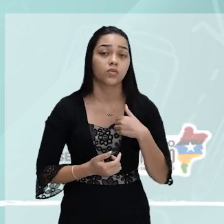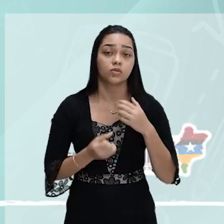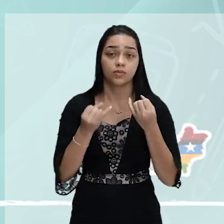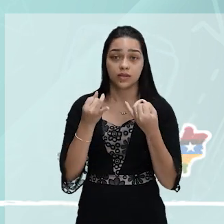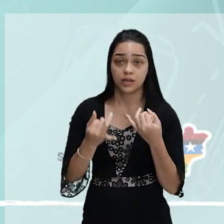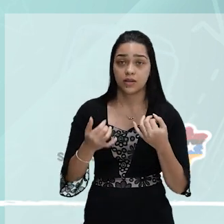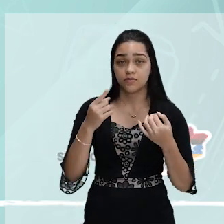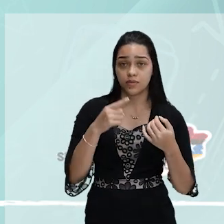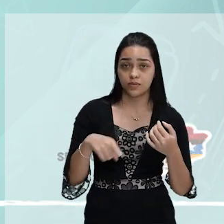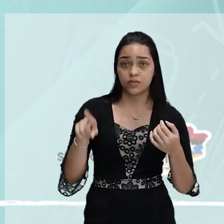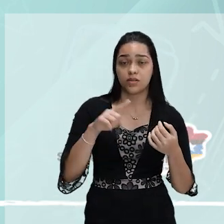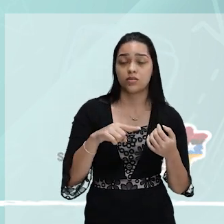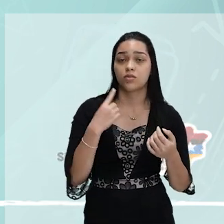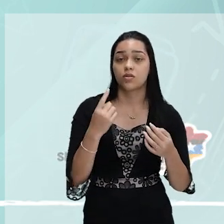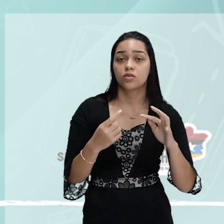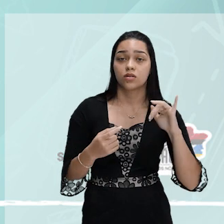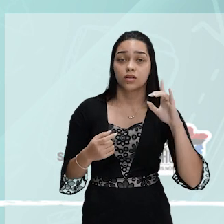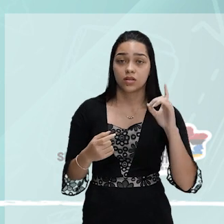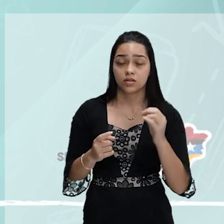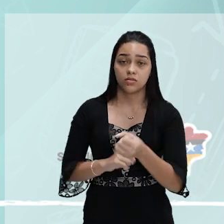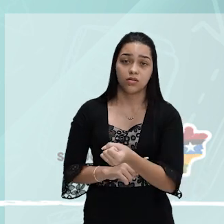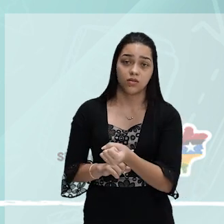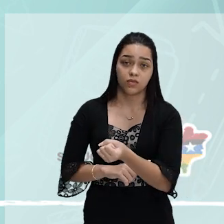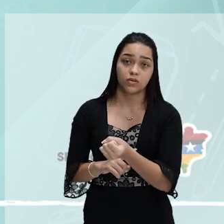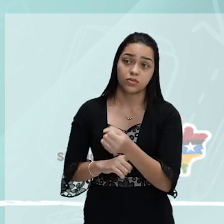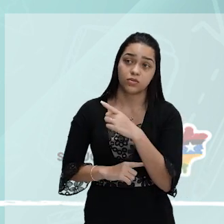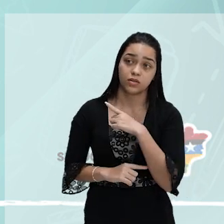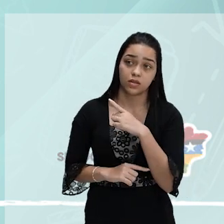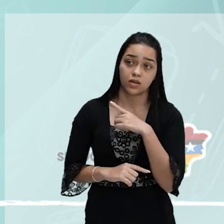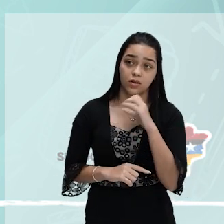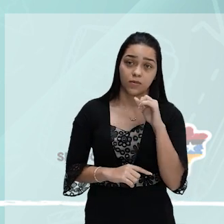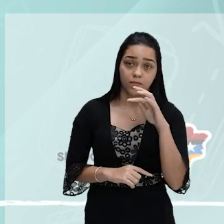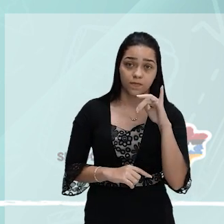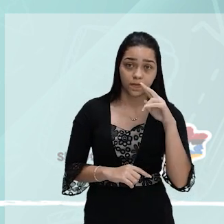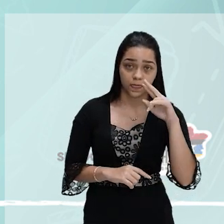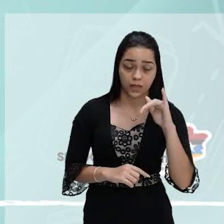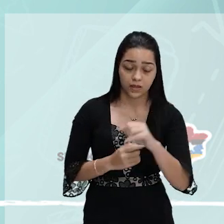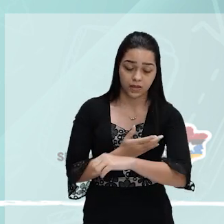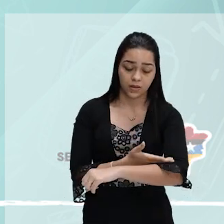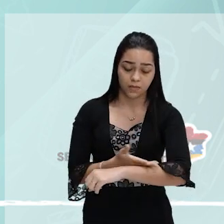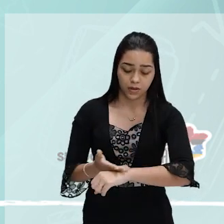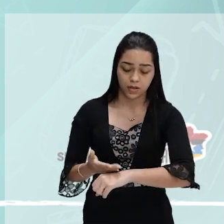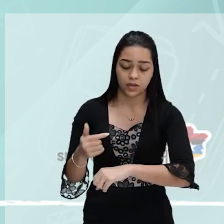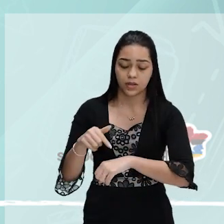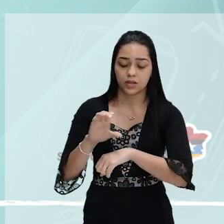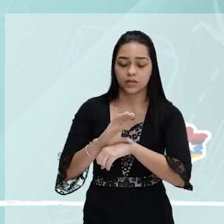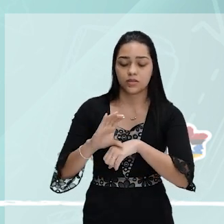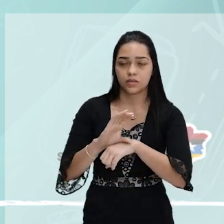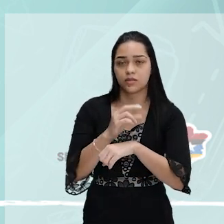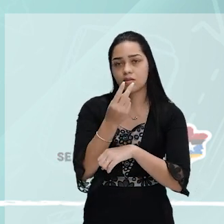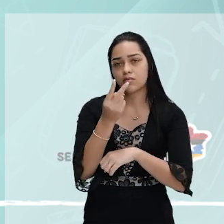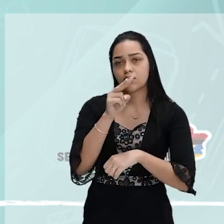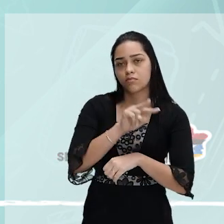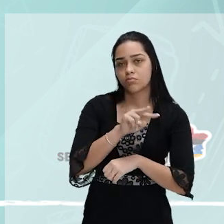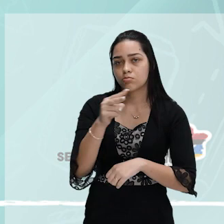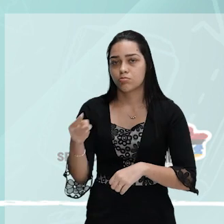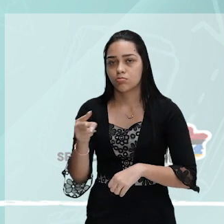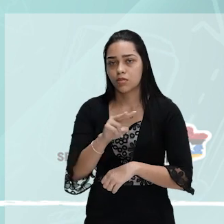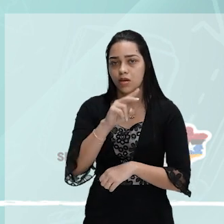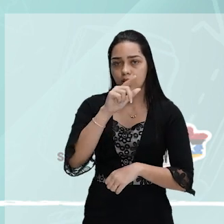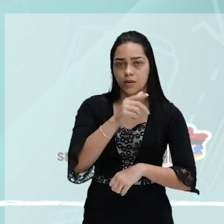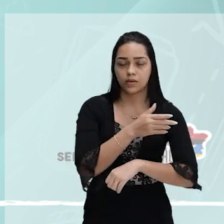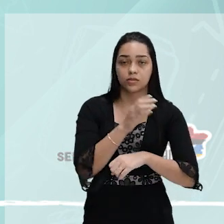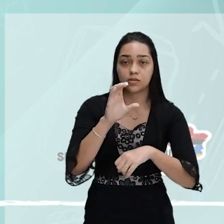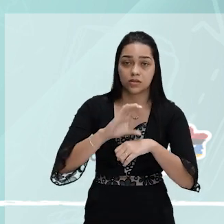para vocês que o nosso tecido nervoso ele tem ali uma substância branca e uma substância cinzenta, né? A